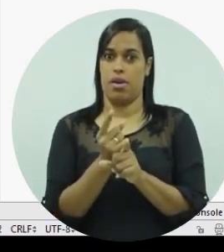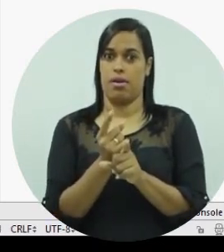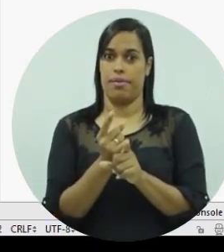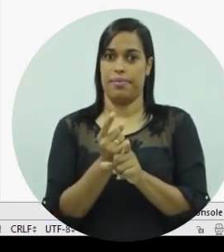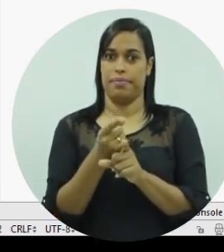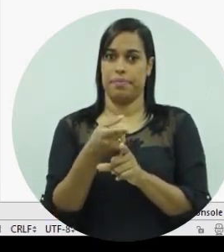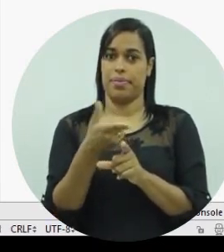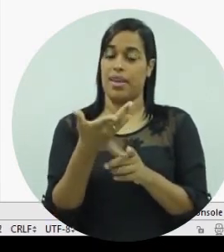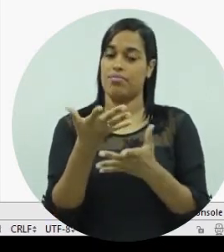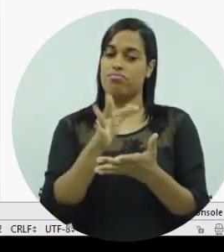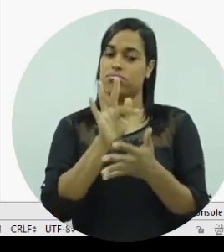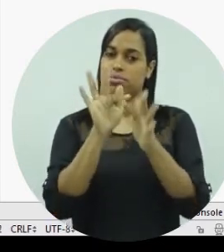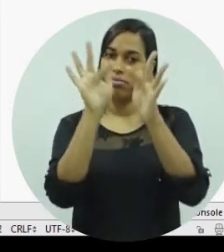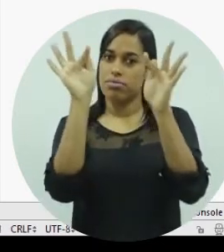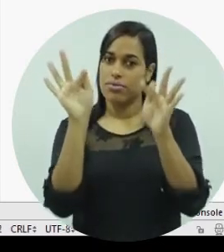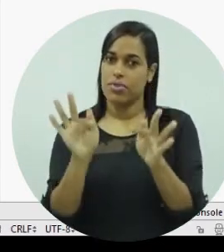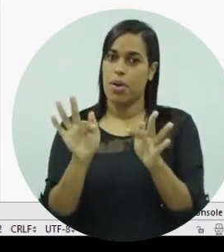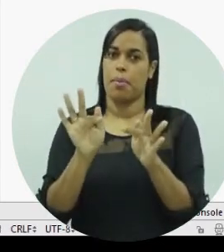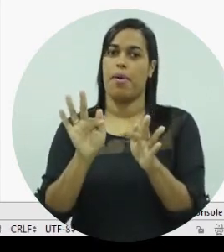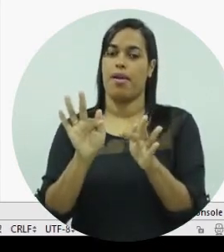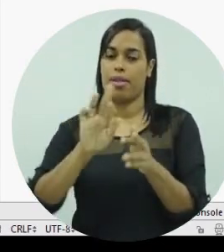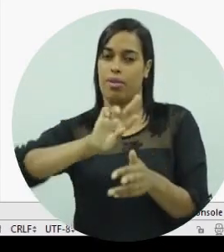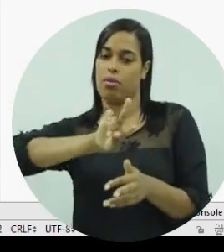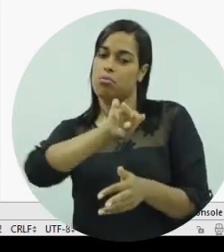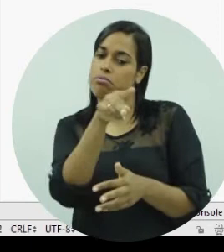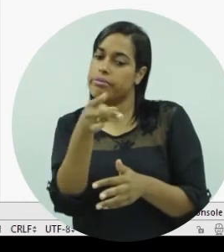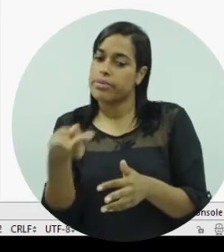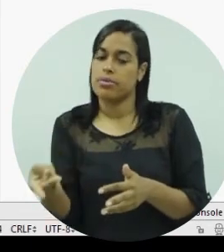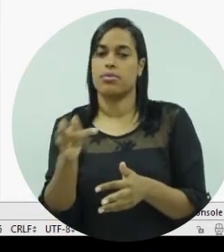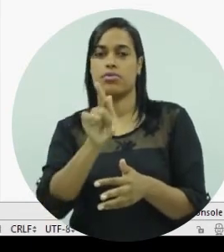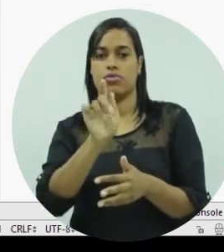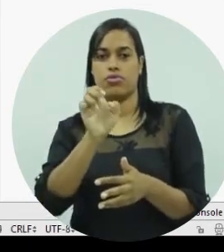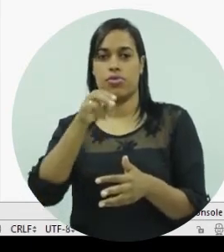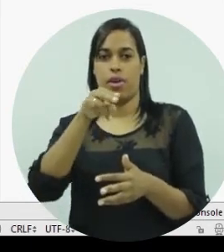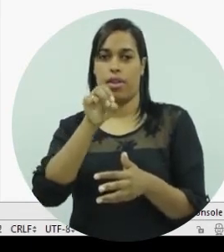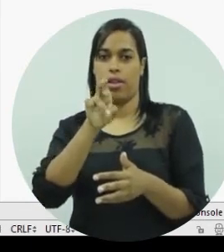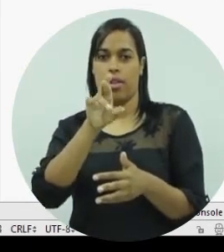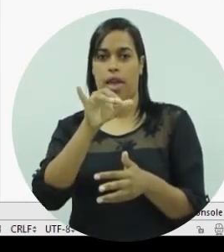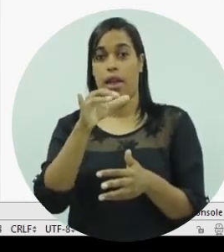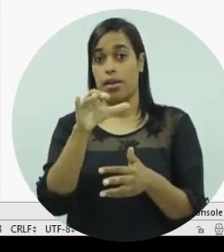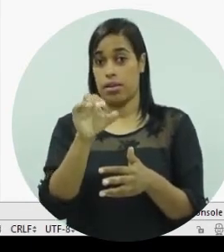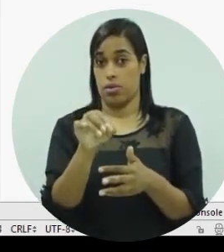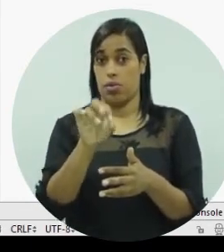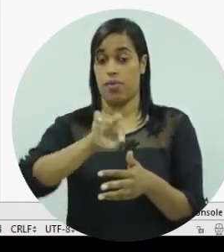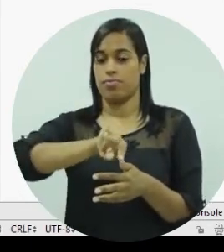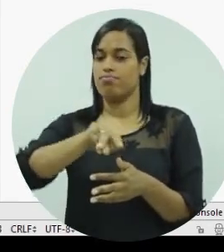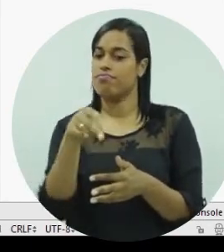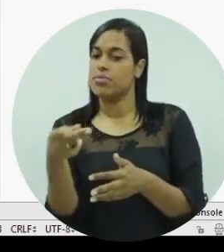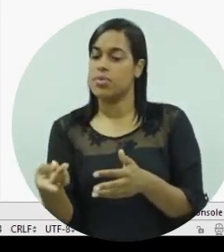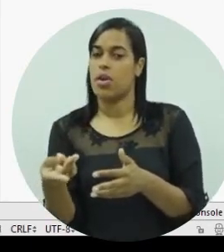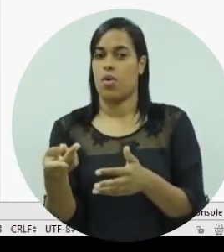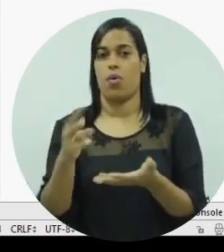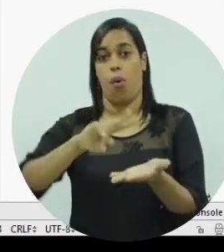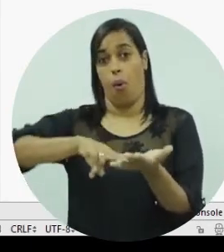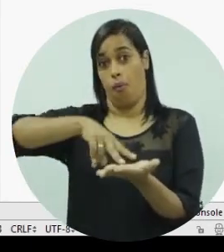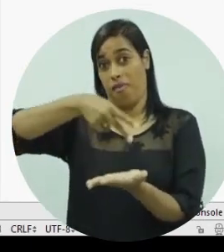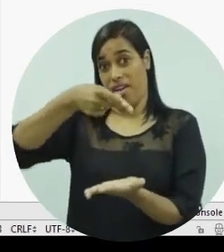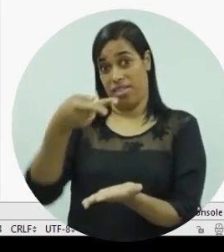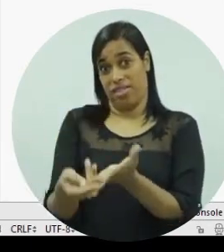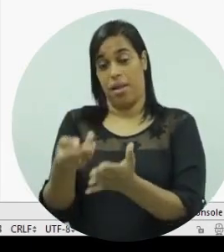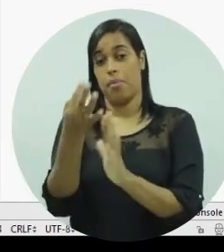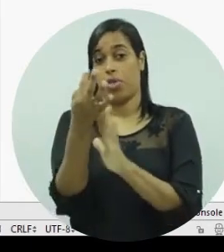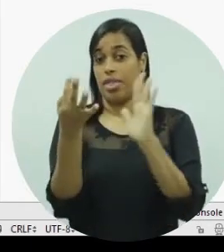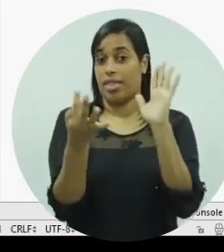elemento, ele vai vir num formato genérico, e então a gente vai convertê-lo para um text view. Por